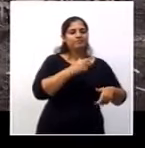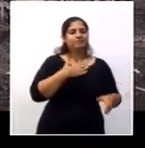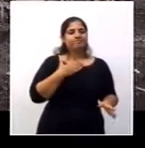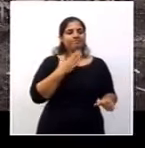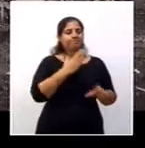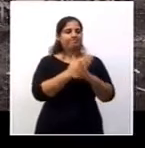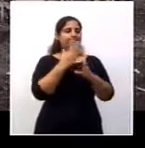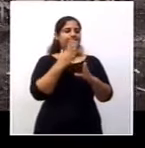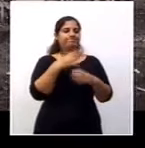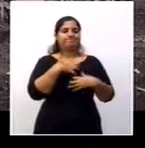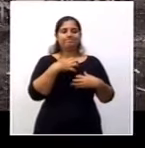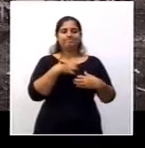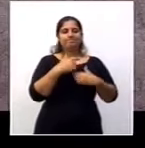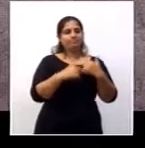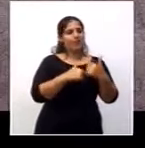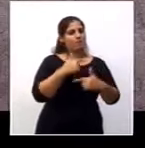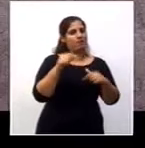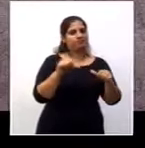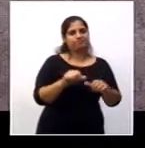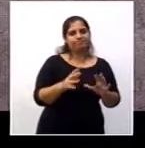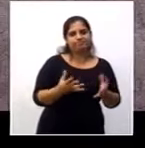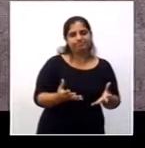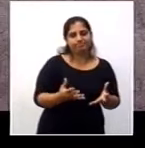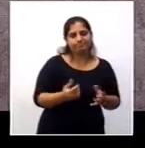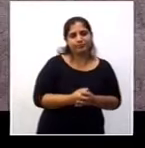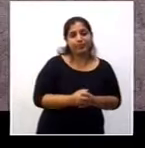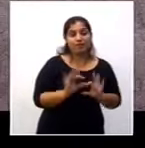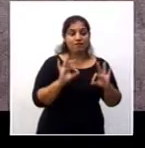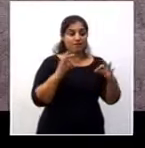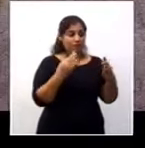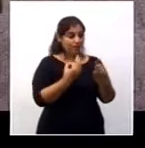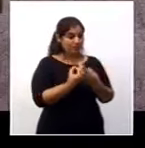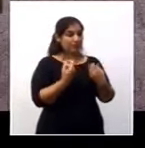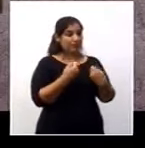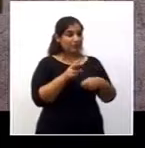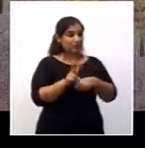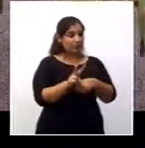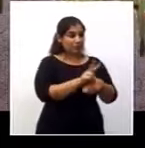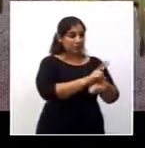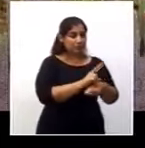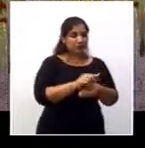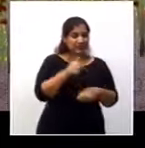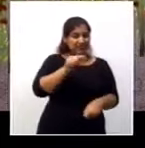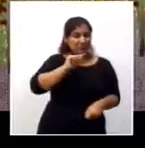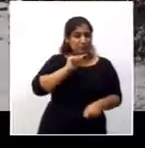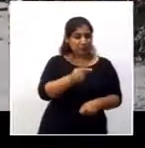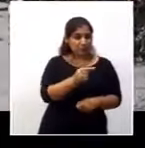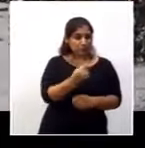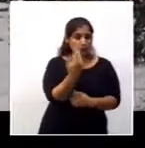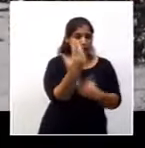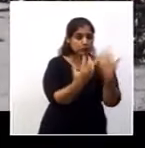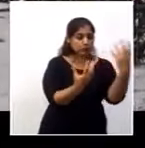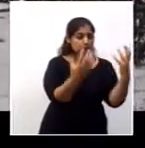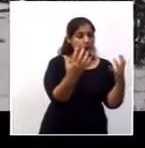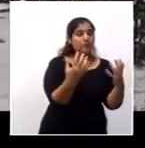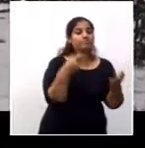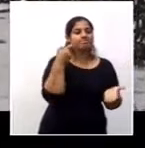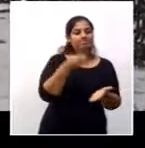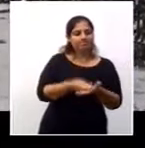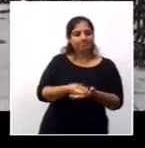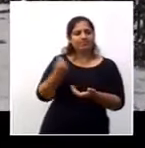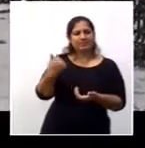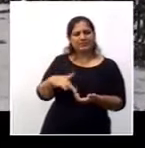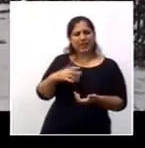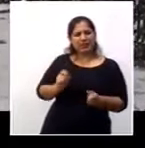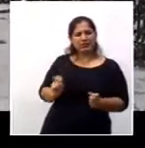as péssimas condições de trabalho. Cada família tem que cuidar de 7 mil pés de café e é obrigada a pagar